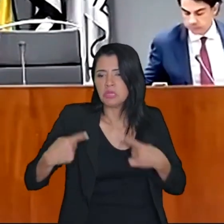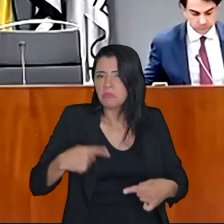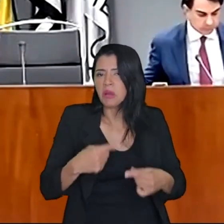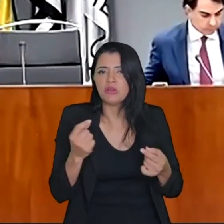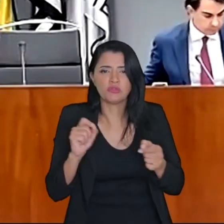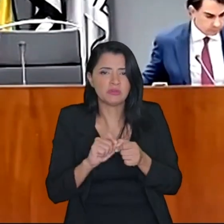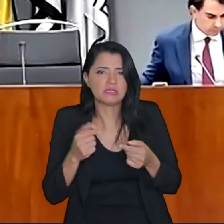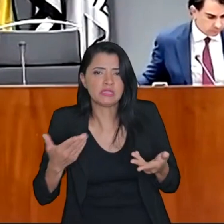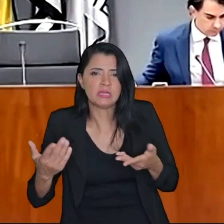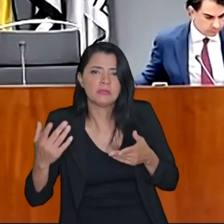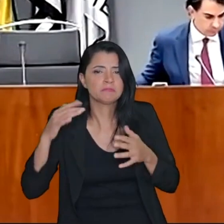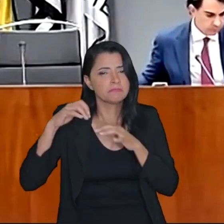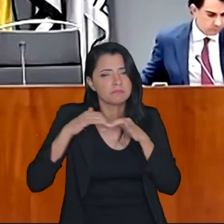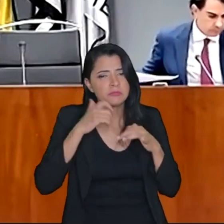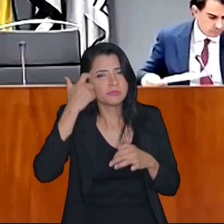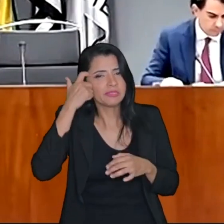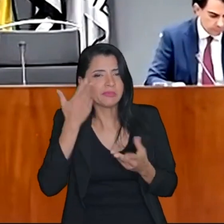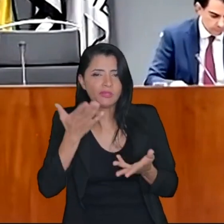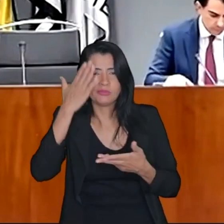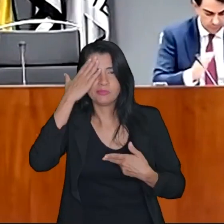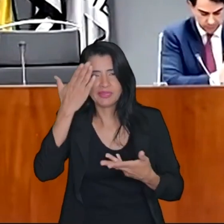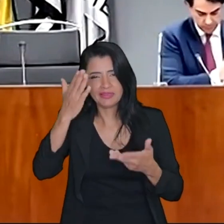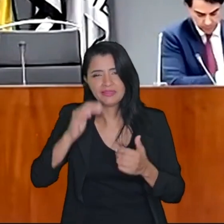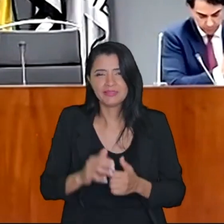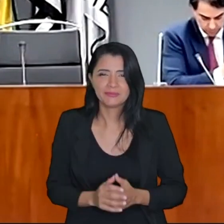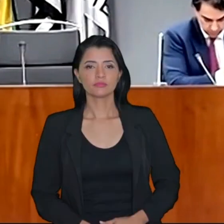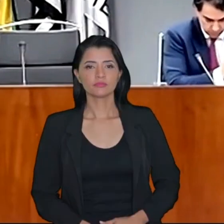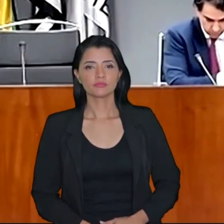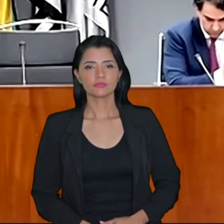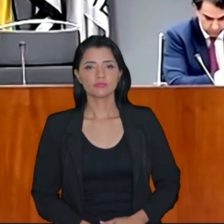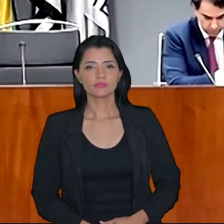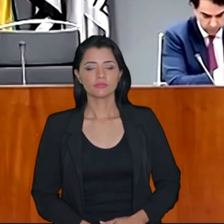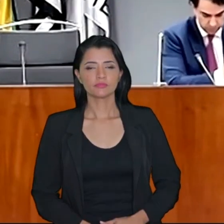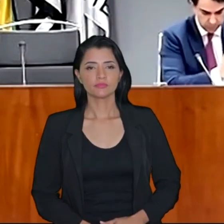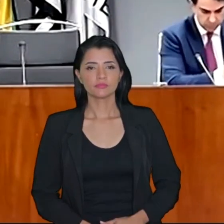para fazer essas reflexões. Muito obrigado.